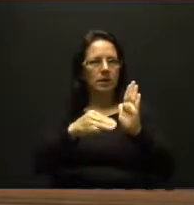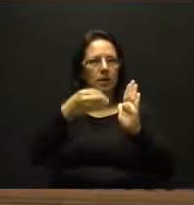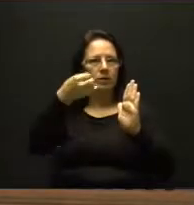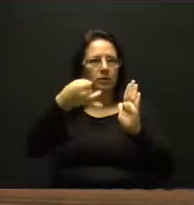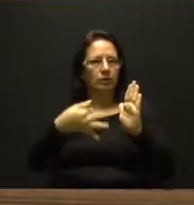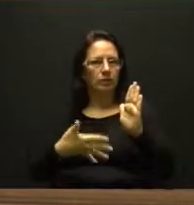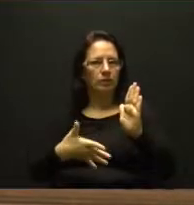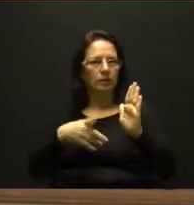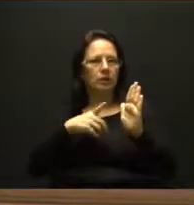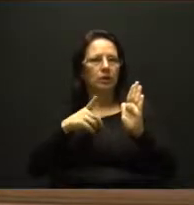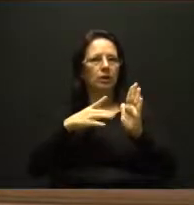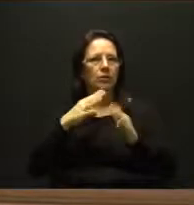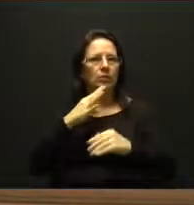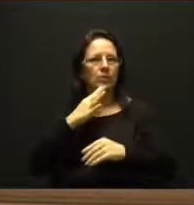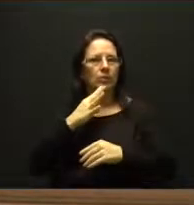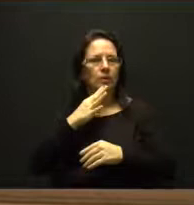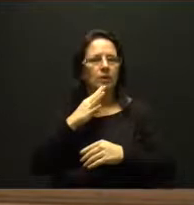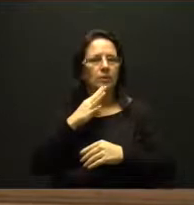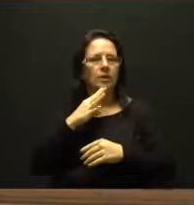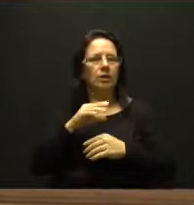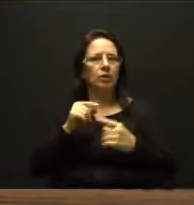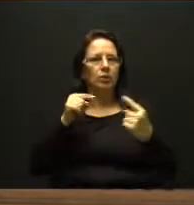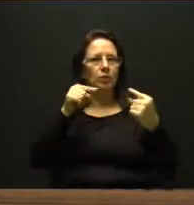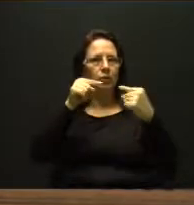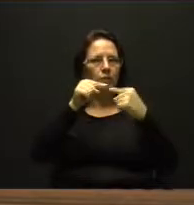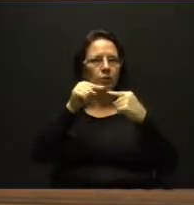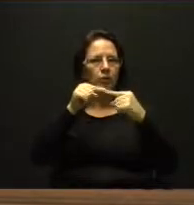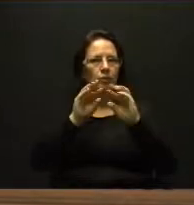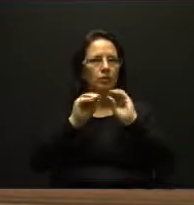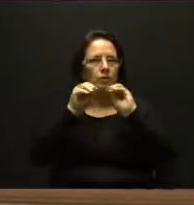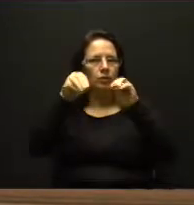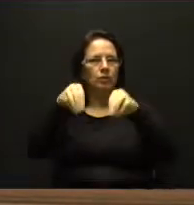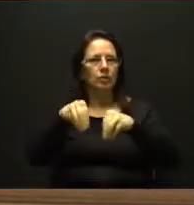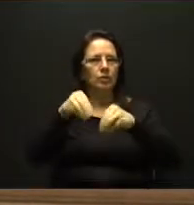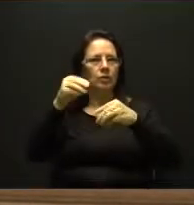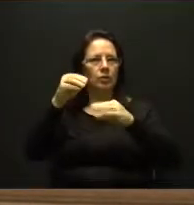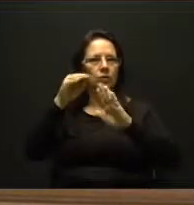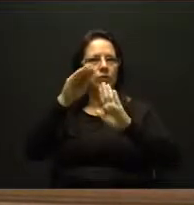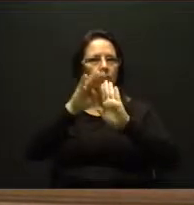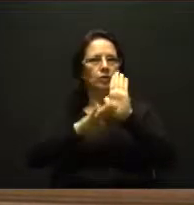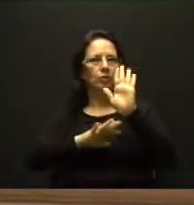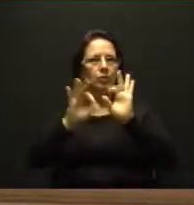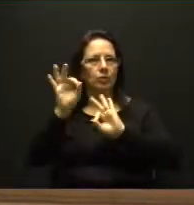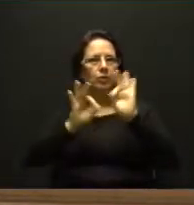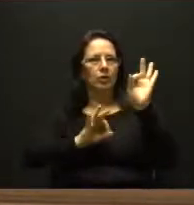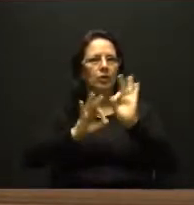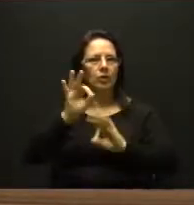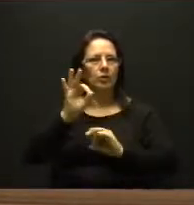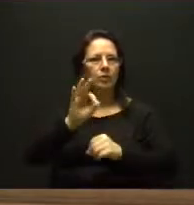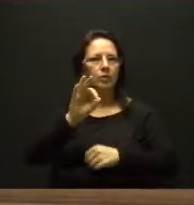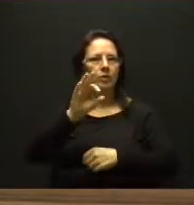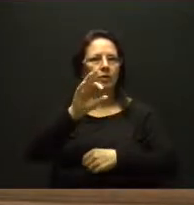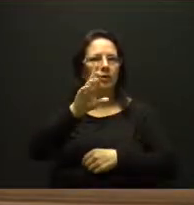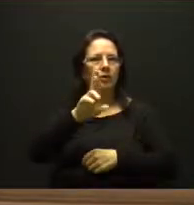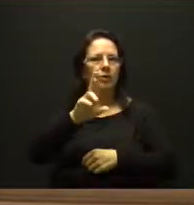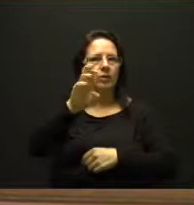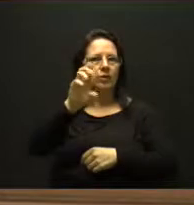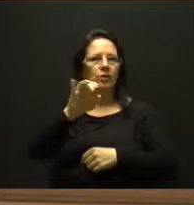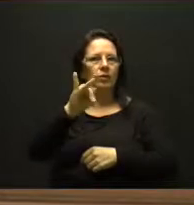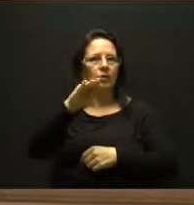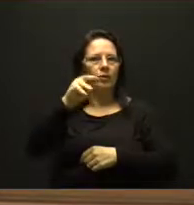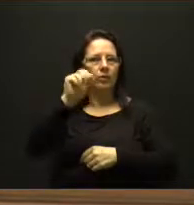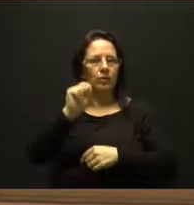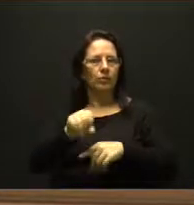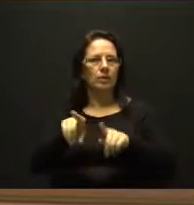onde se assevera que tem por objetivo instituir o programa de recuperação fiscal refis do município de cubatão